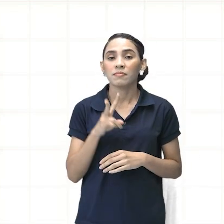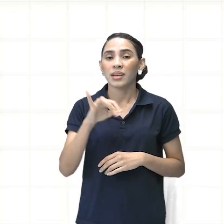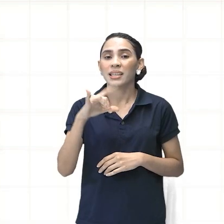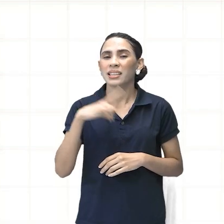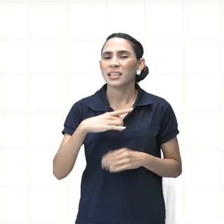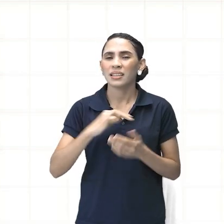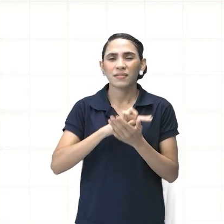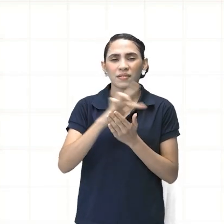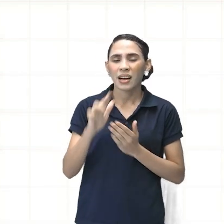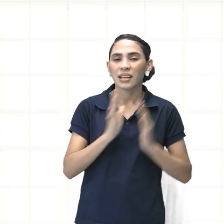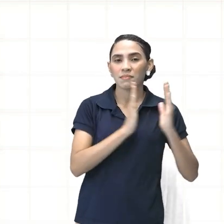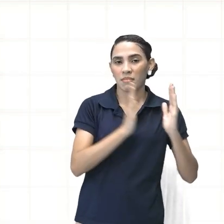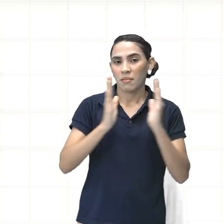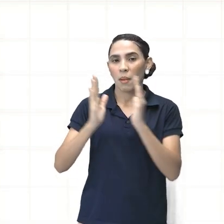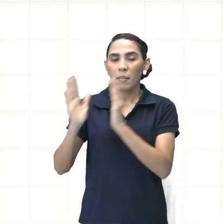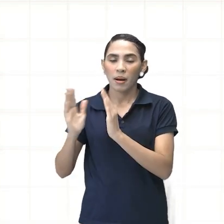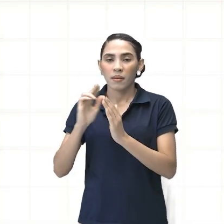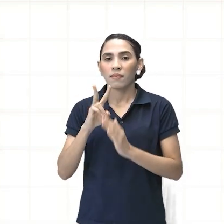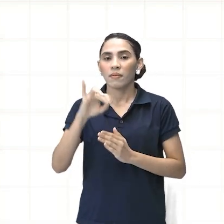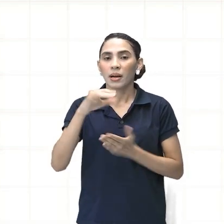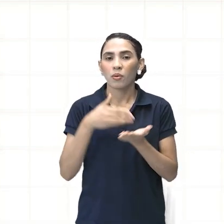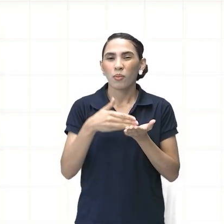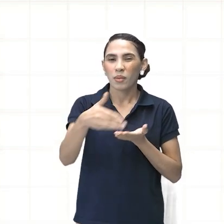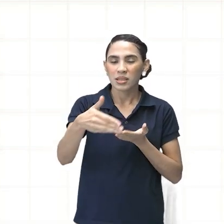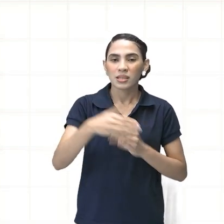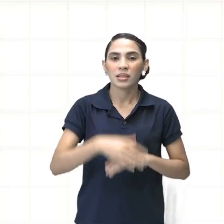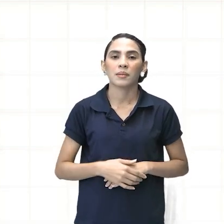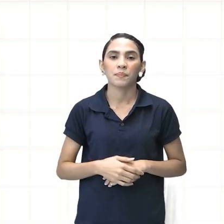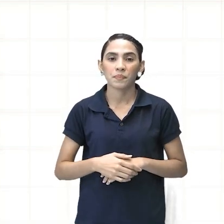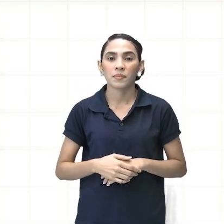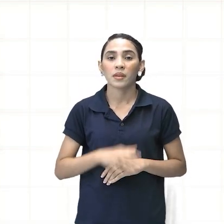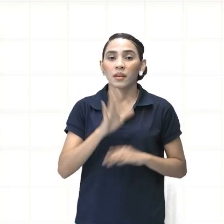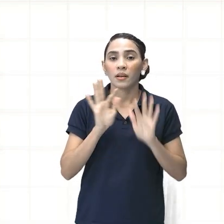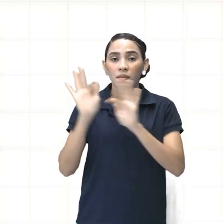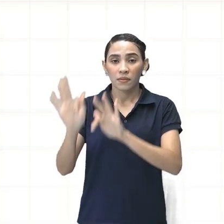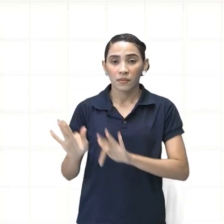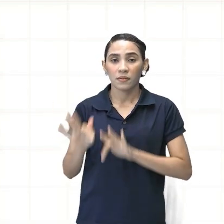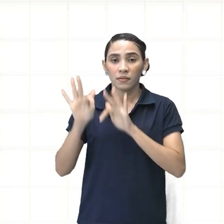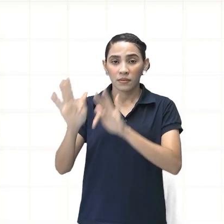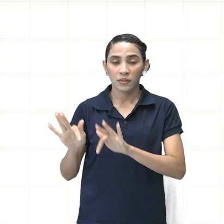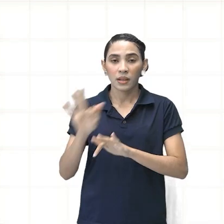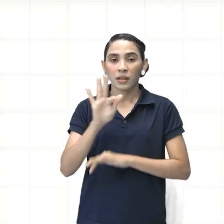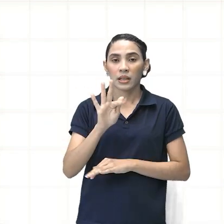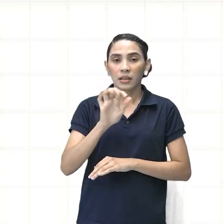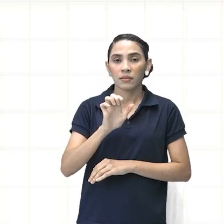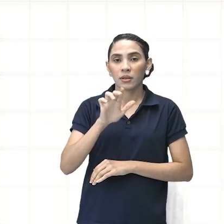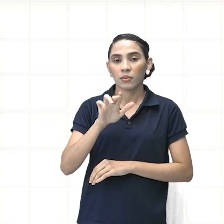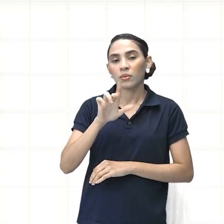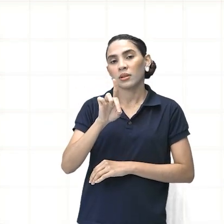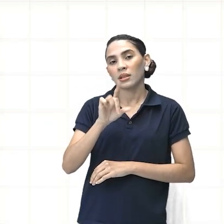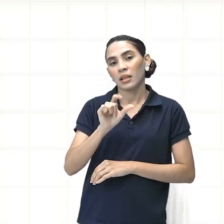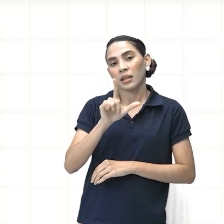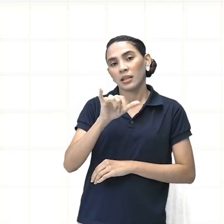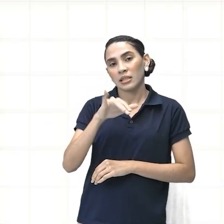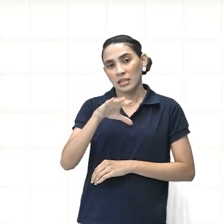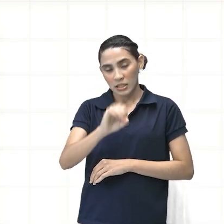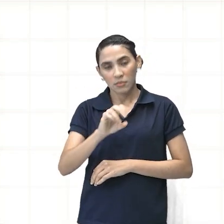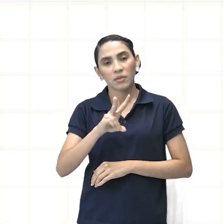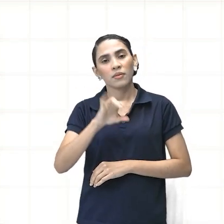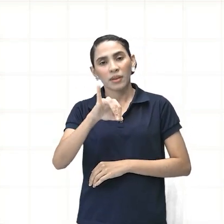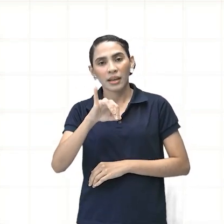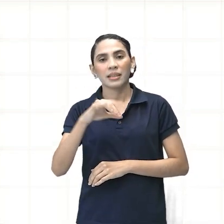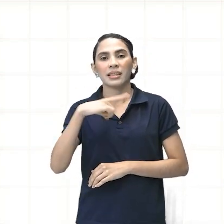desde lá do feudalismo, né? E vai passar por várias fases. E a primeira delas, gente, vai ser